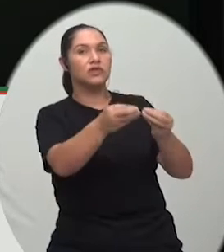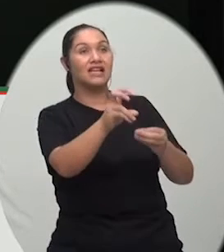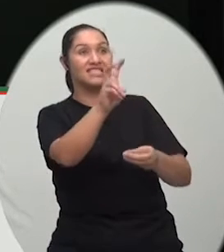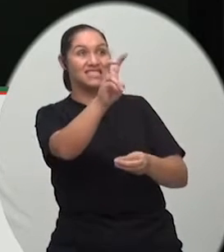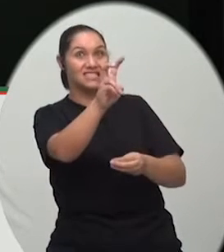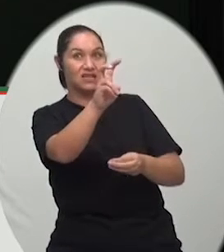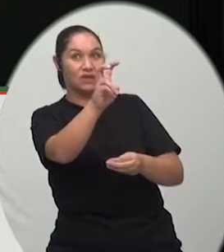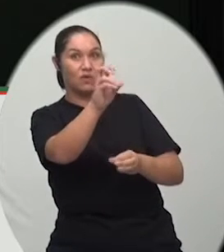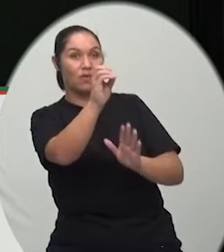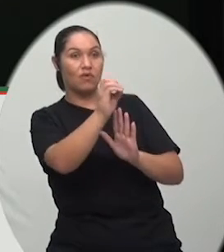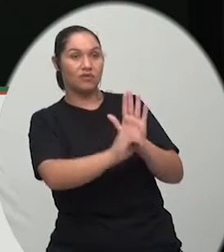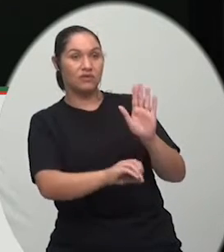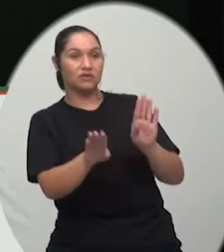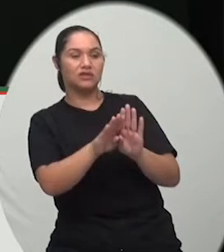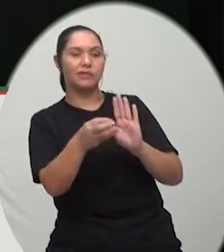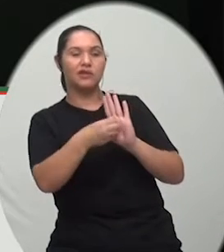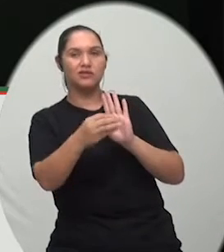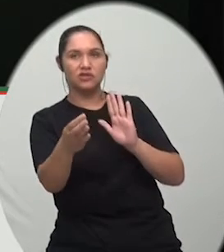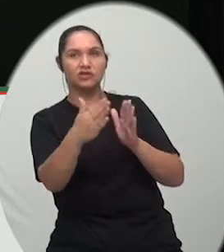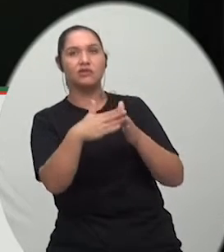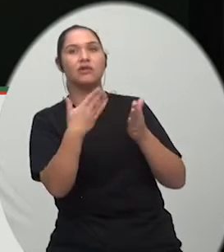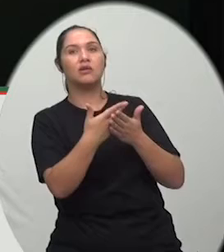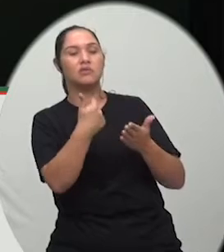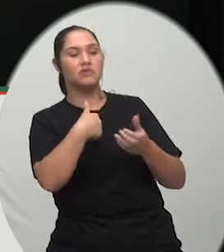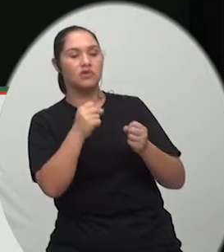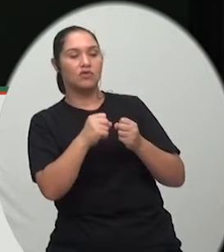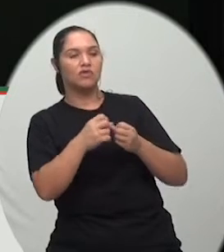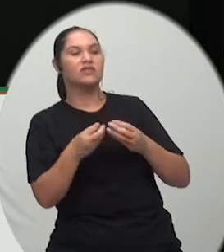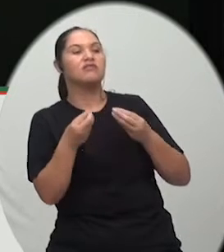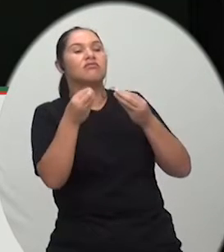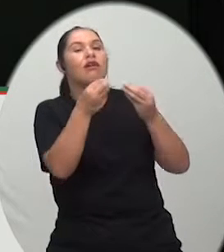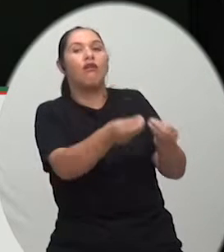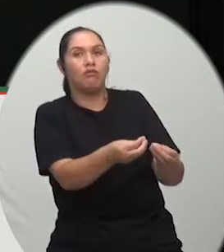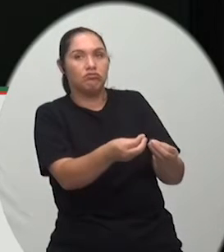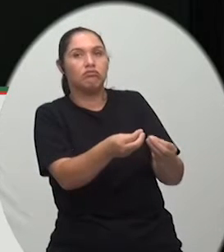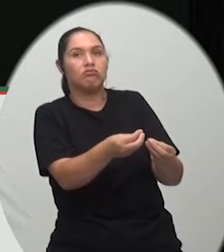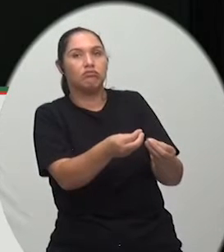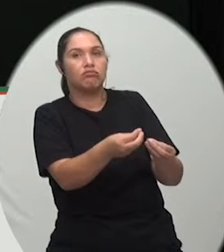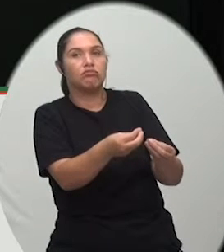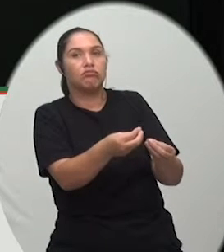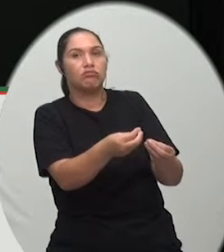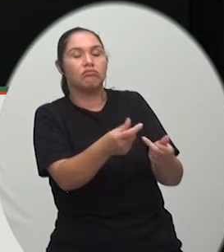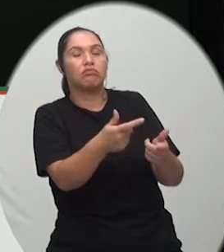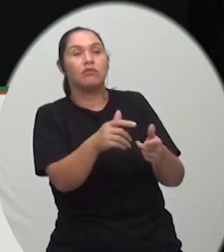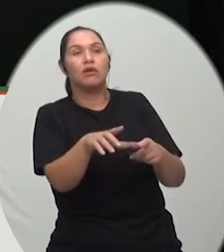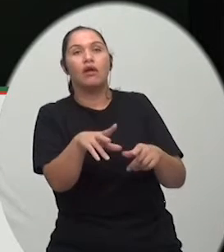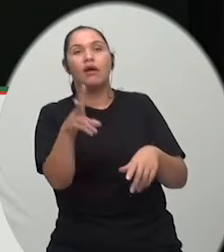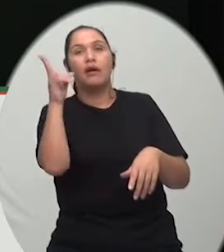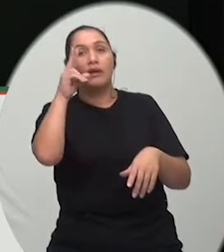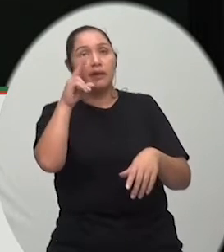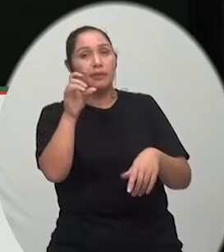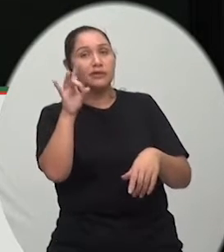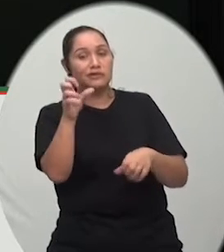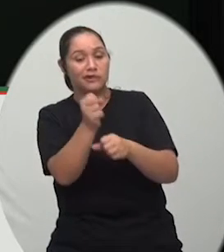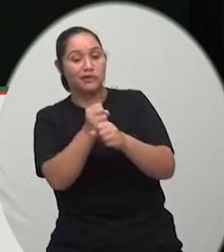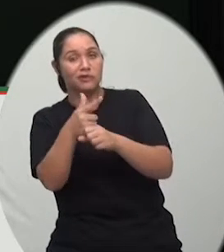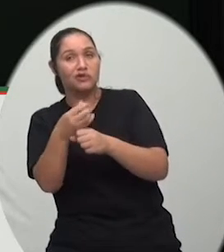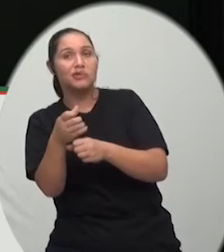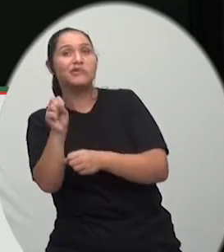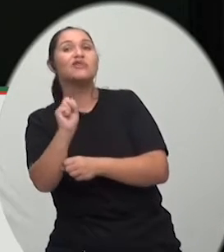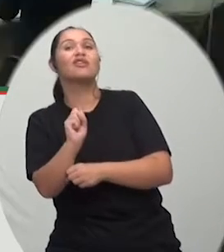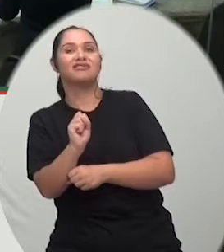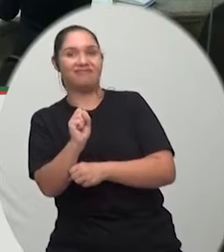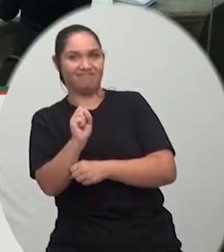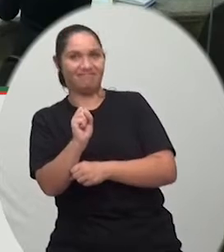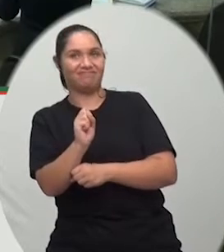também indicação e requerimento feito por esse vereador nessa casa. Isso os últimos agora, de 2018.